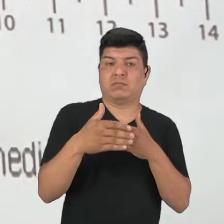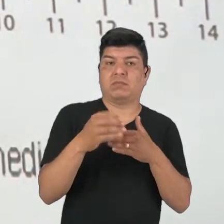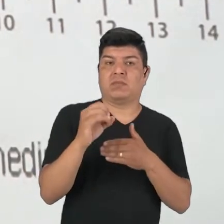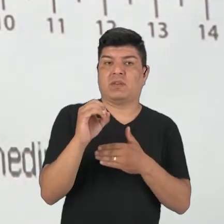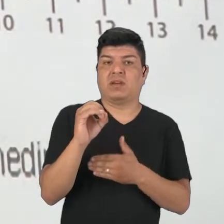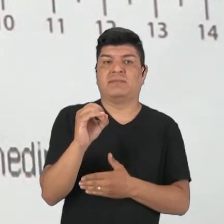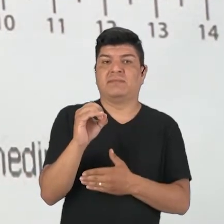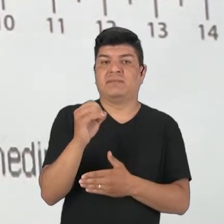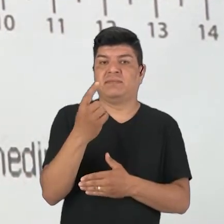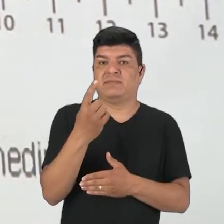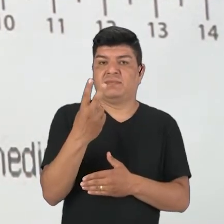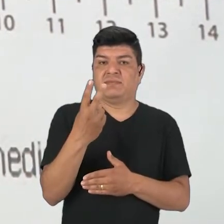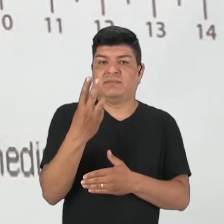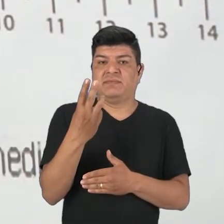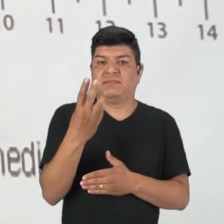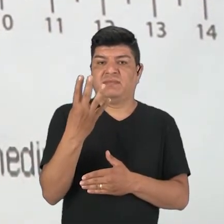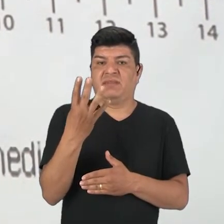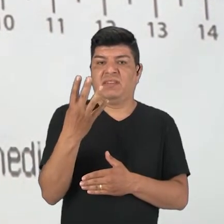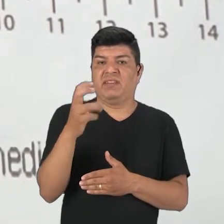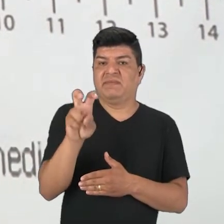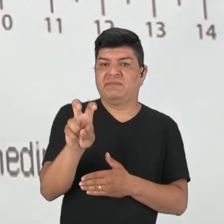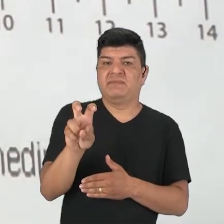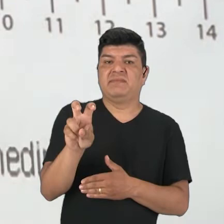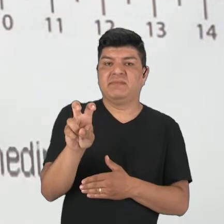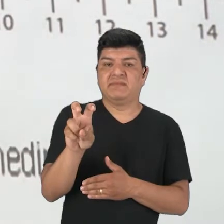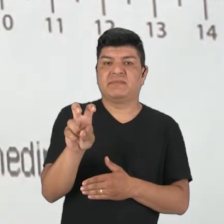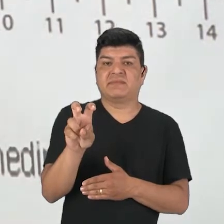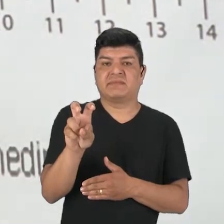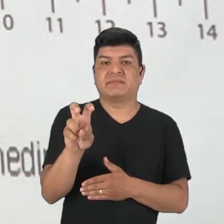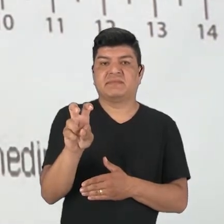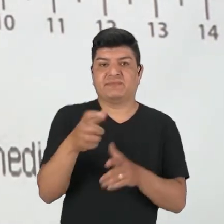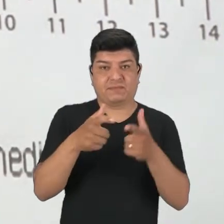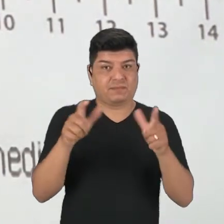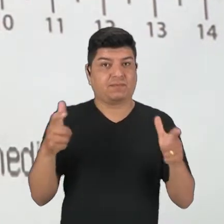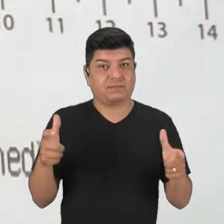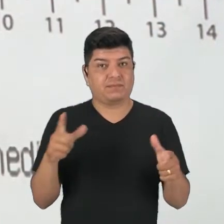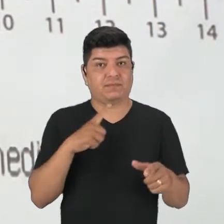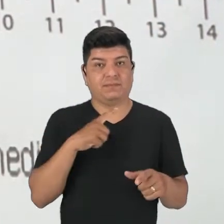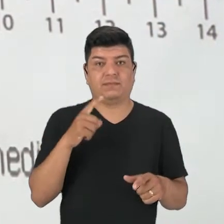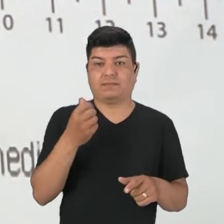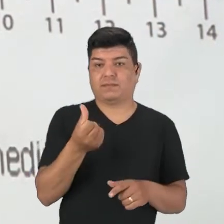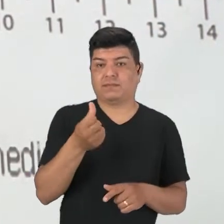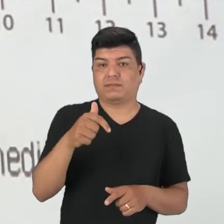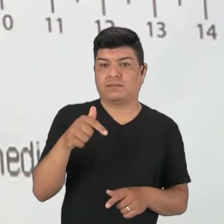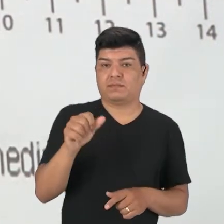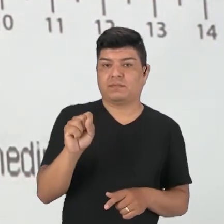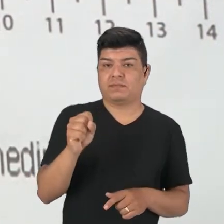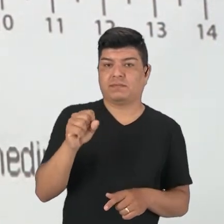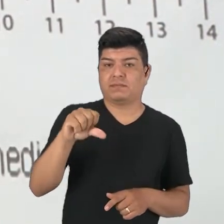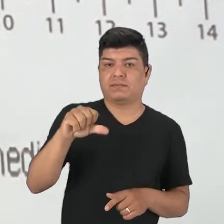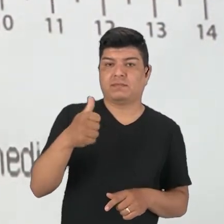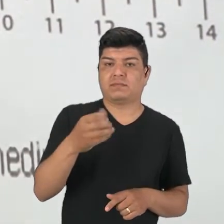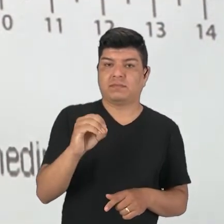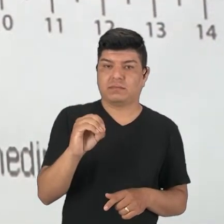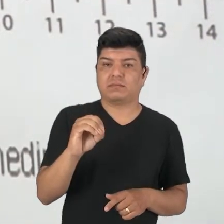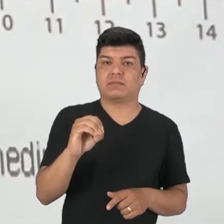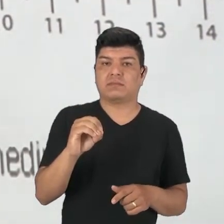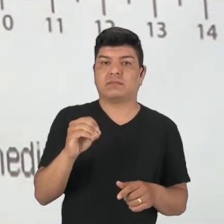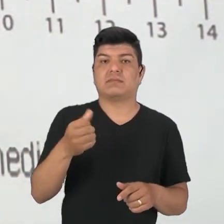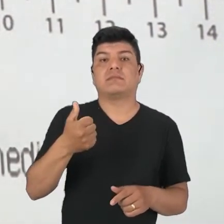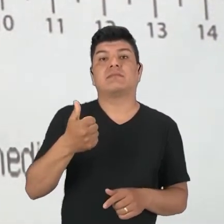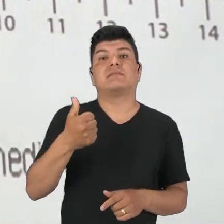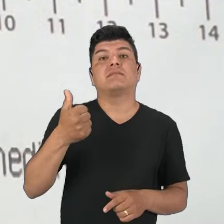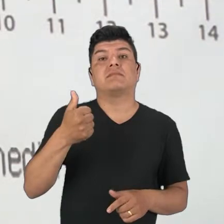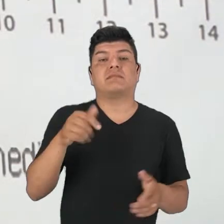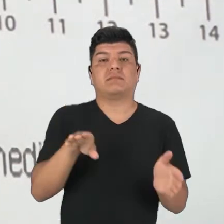10 tracinhos, 1, 2, 3, 4, 5, ó. Aí tem esse tracinho maior. 6, 7, 8, 9, 10, ó. Cheguei no